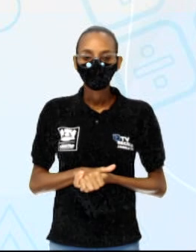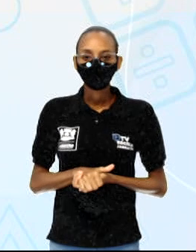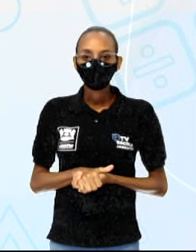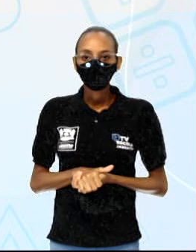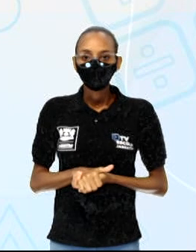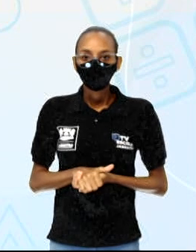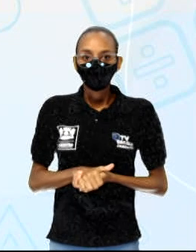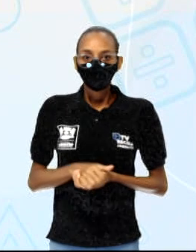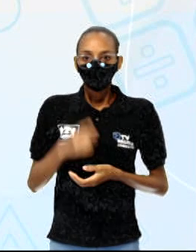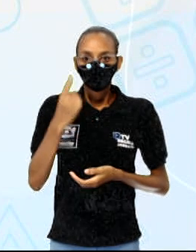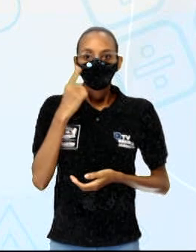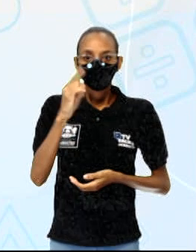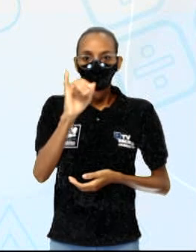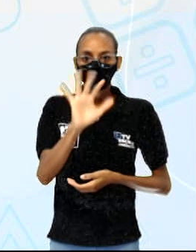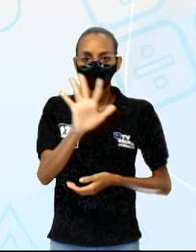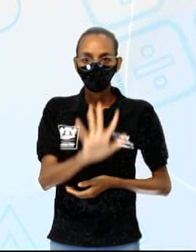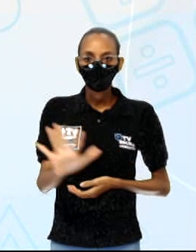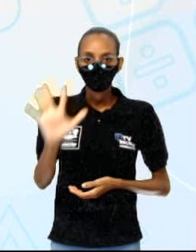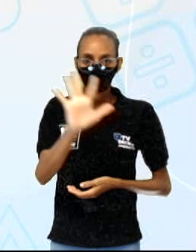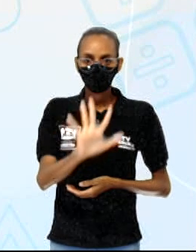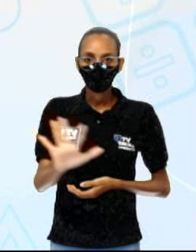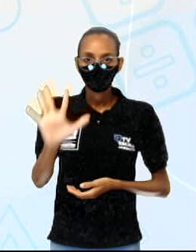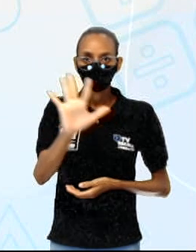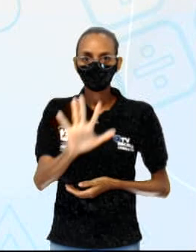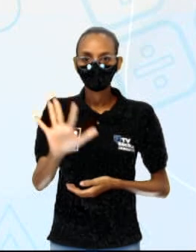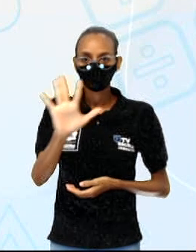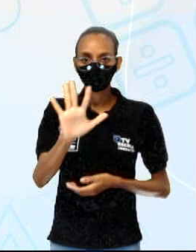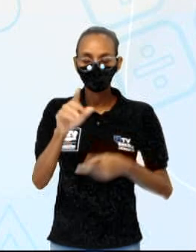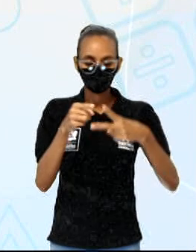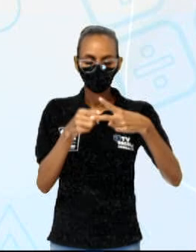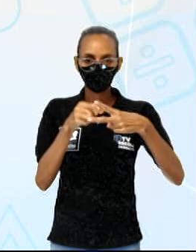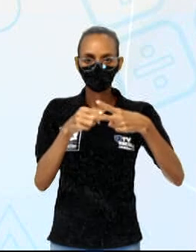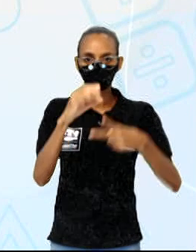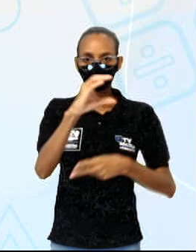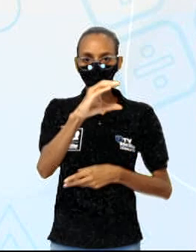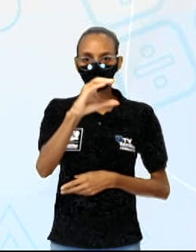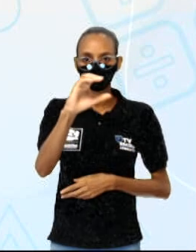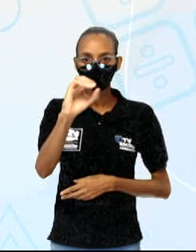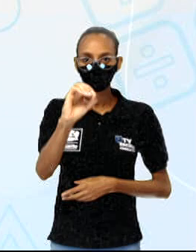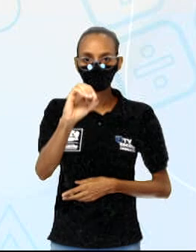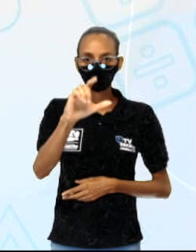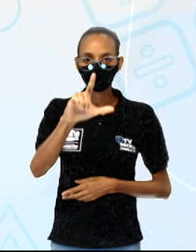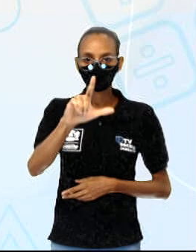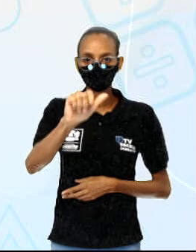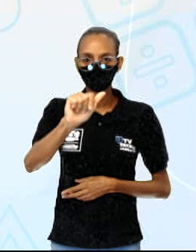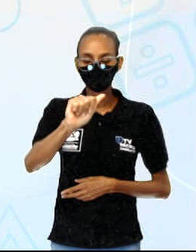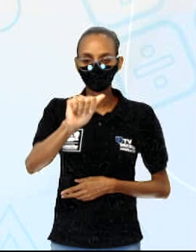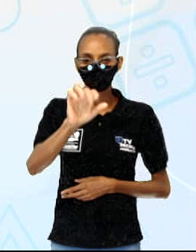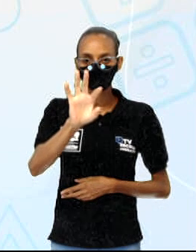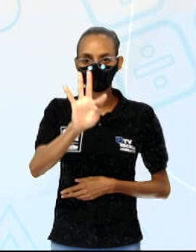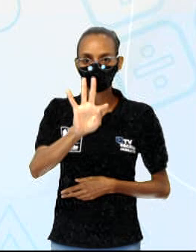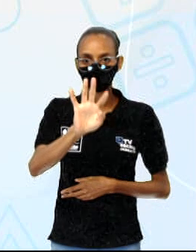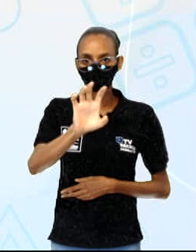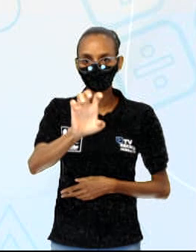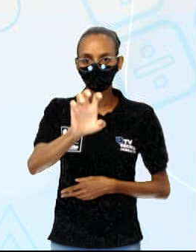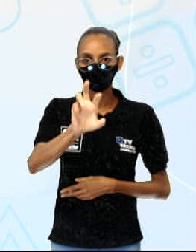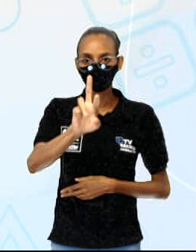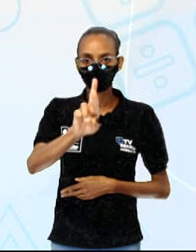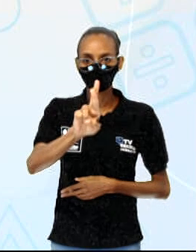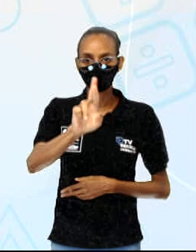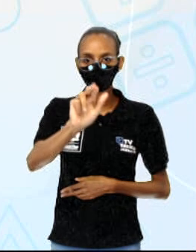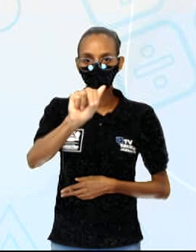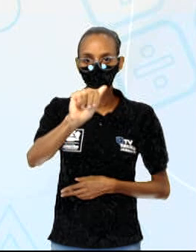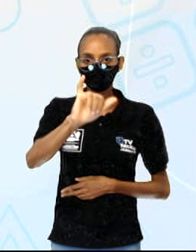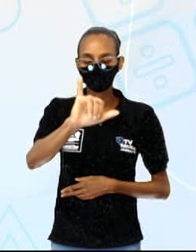Vamos ver aqui agora os ângulos colaterais. Veja só, vou pegar aqui, por exemplo, A e